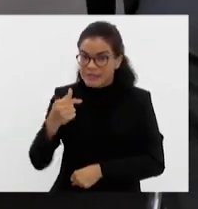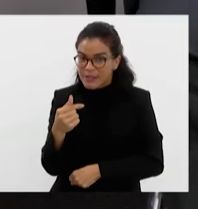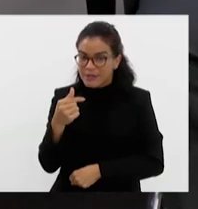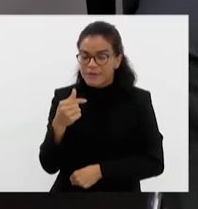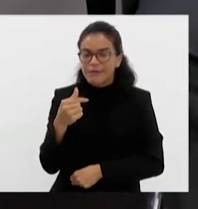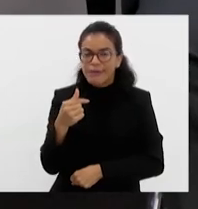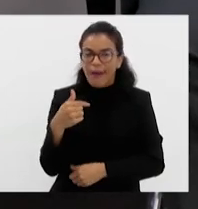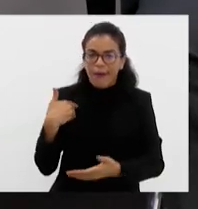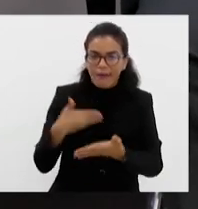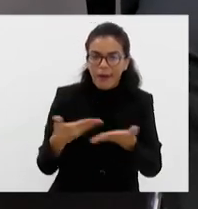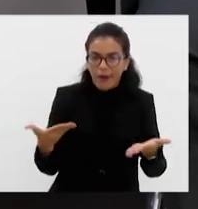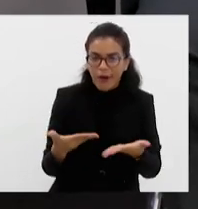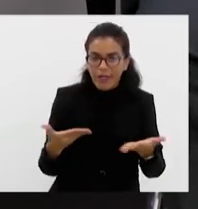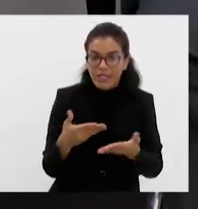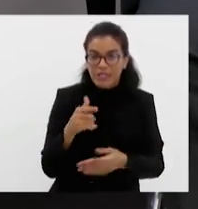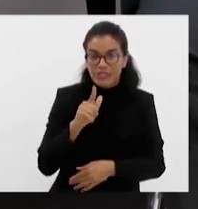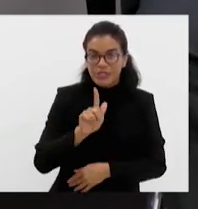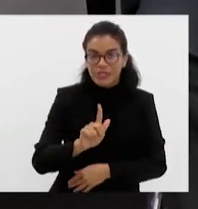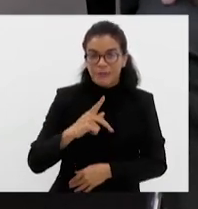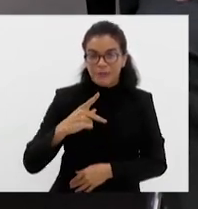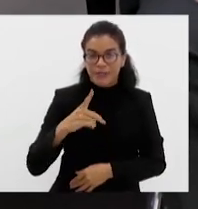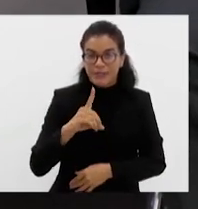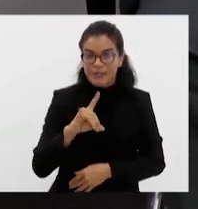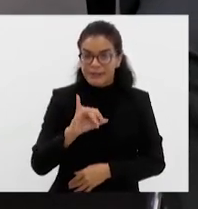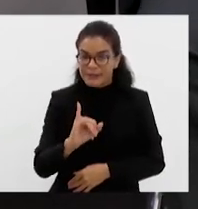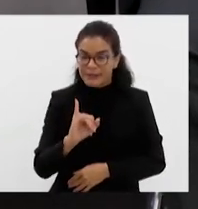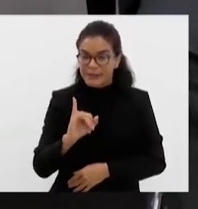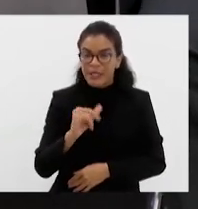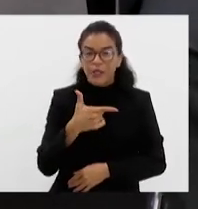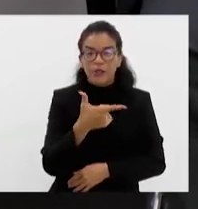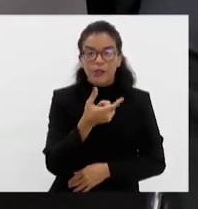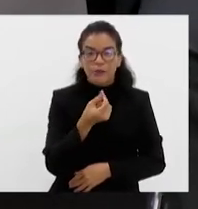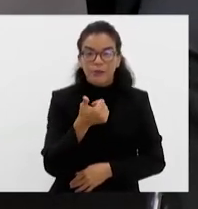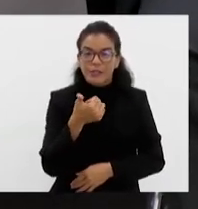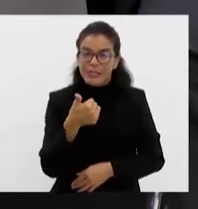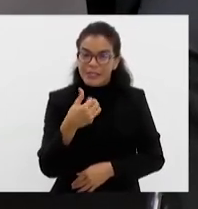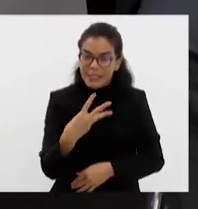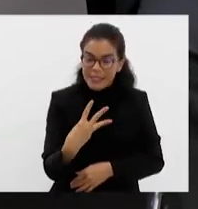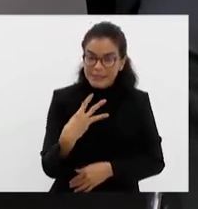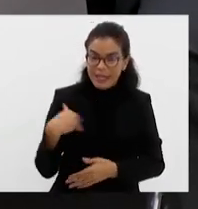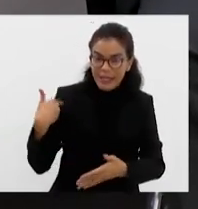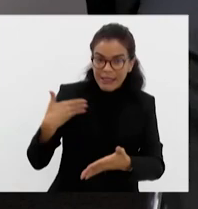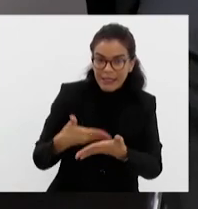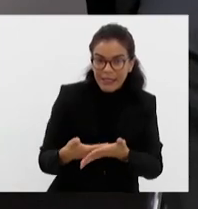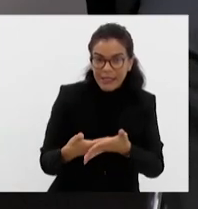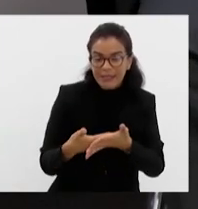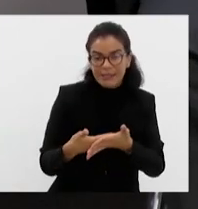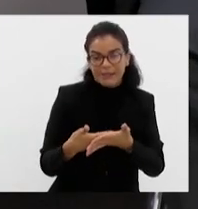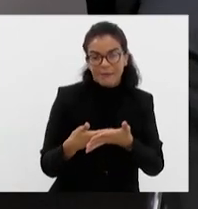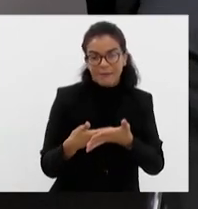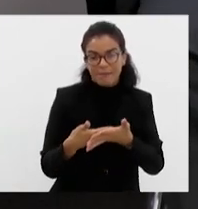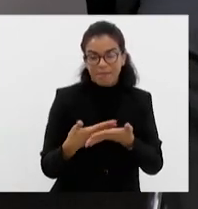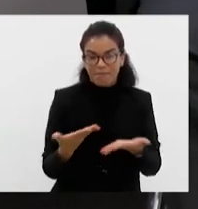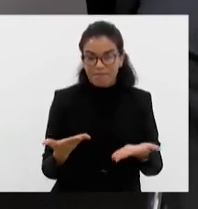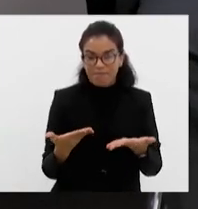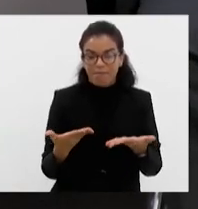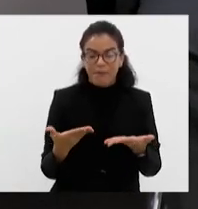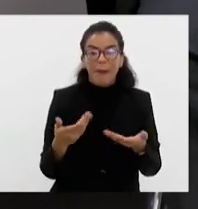GPDI mais 6. E de 2013 para cá, de IPCA mais 4. Pode fazer o regime